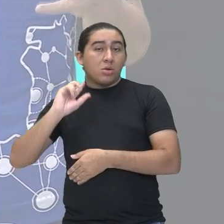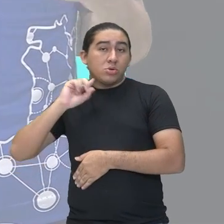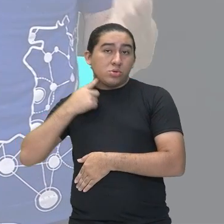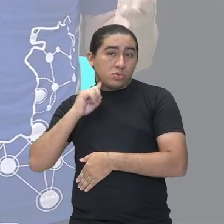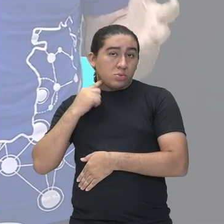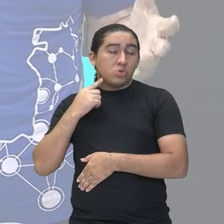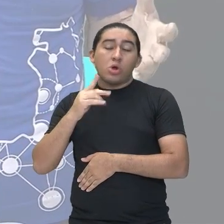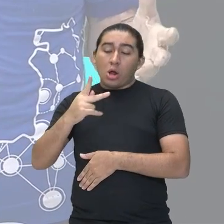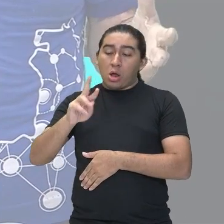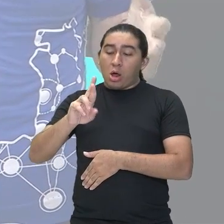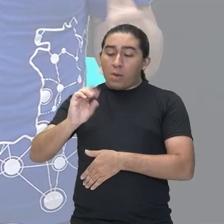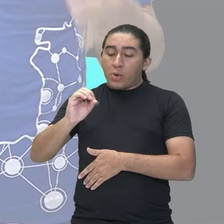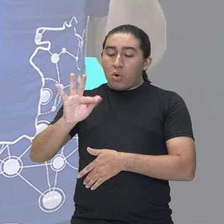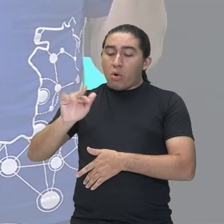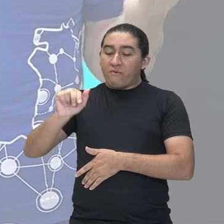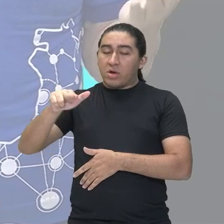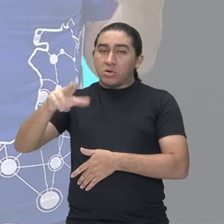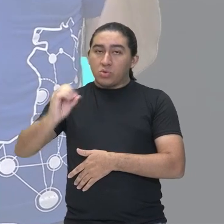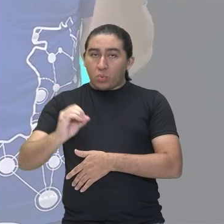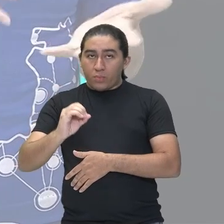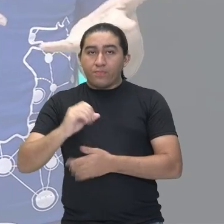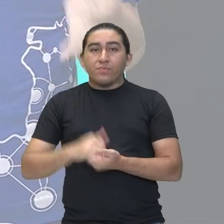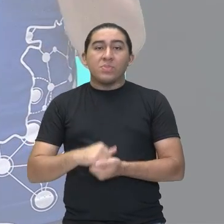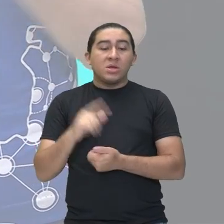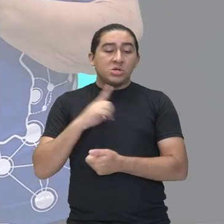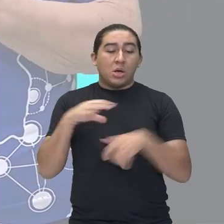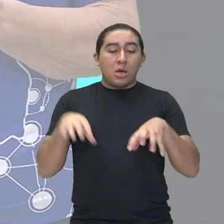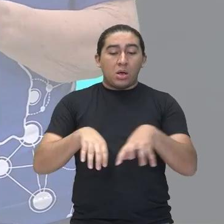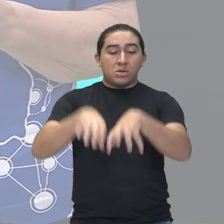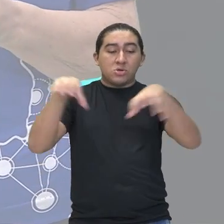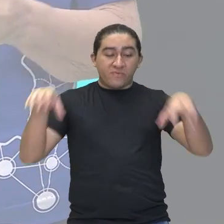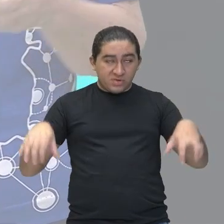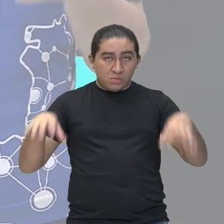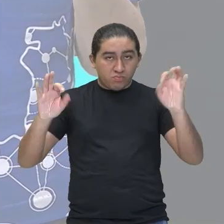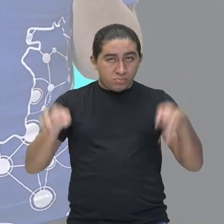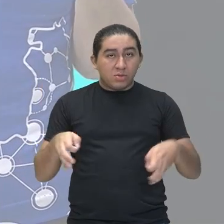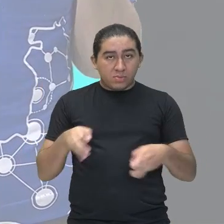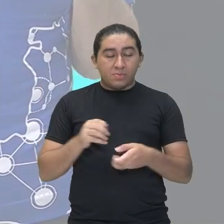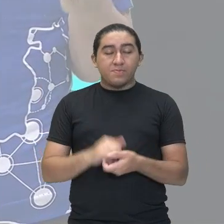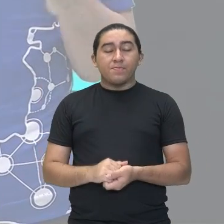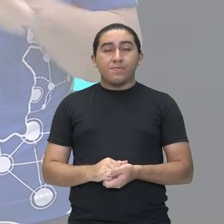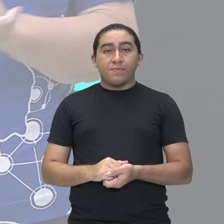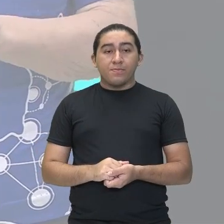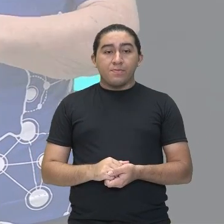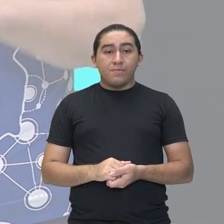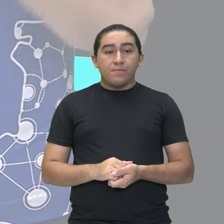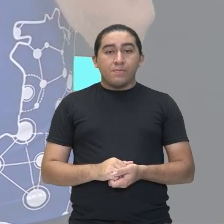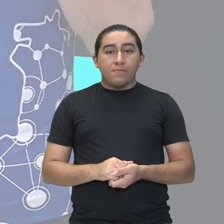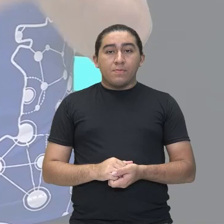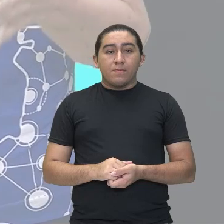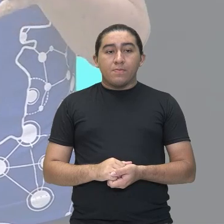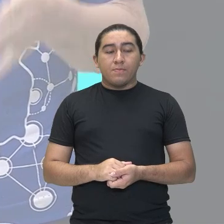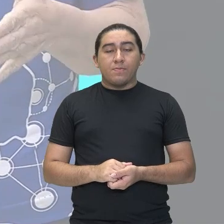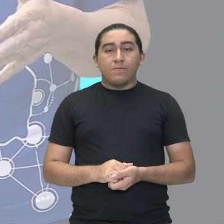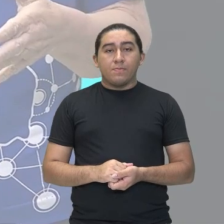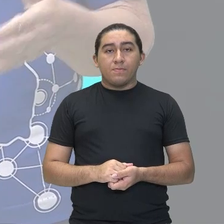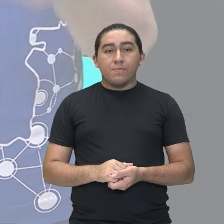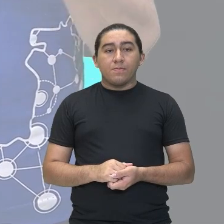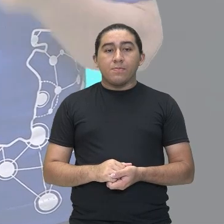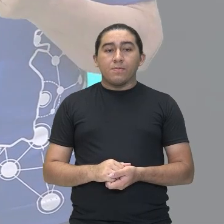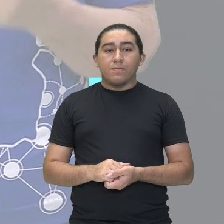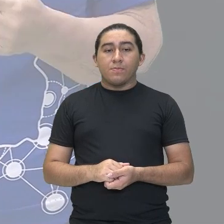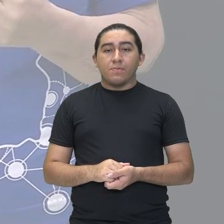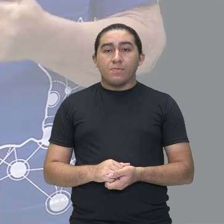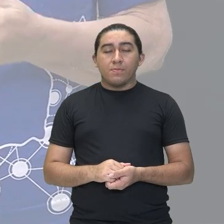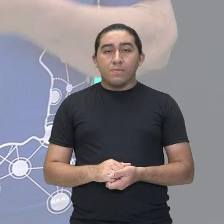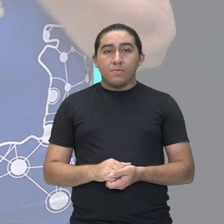esse radicalismo, né? Entre o que é certo e o que é errado. Então, por conta disso, nesse período